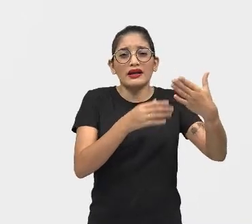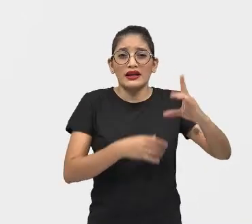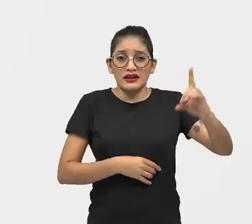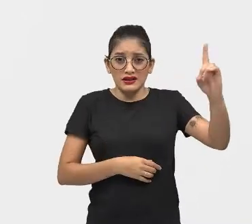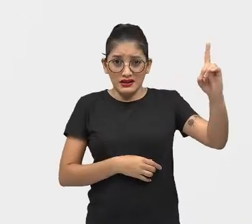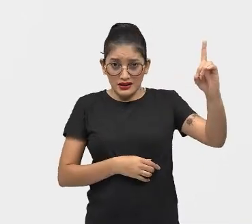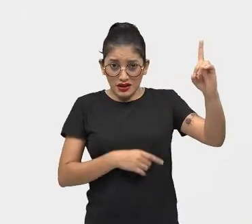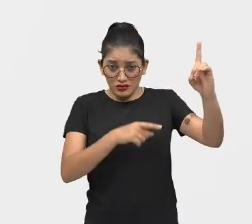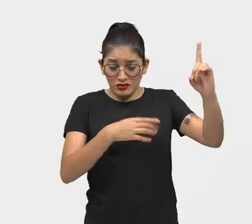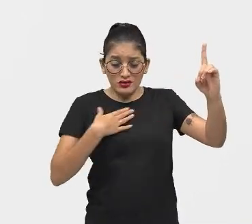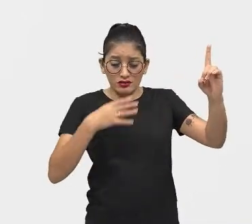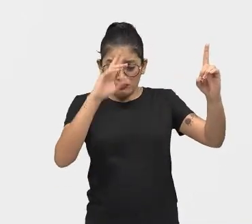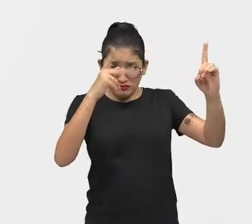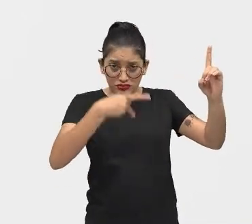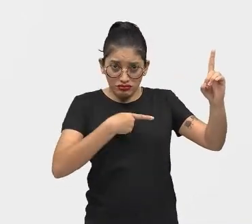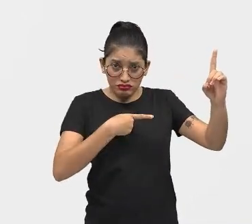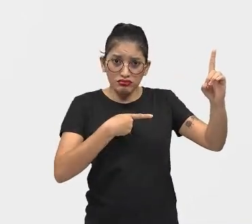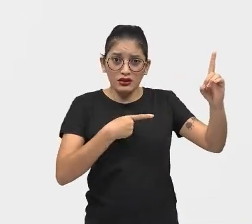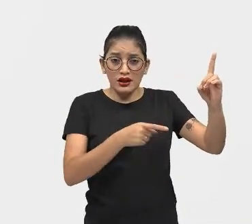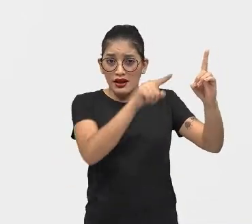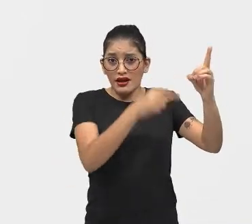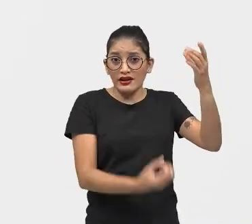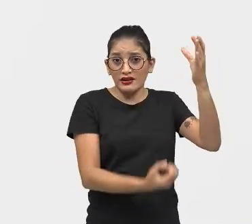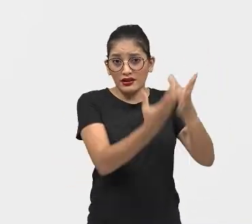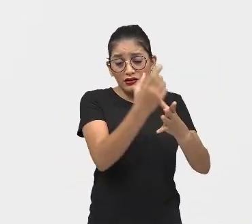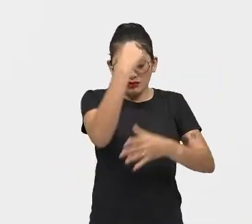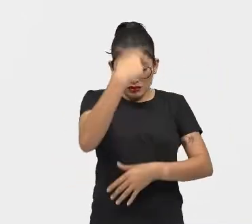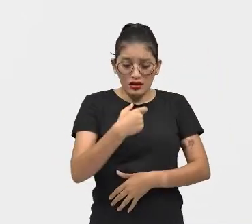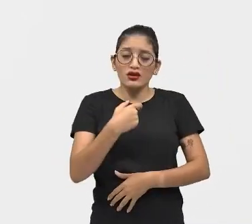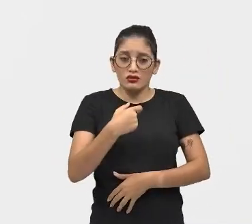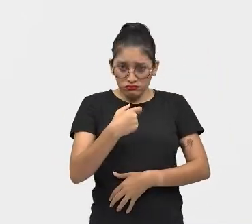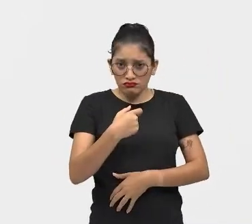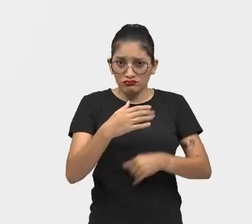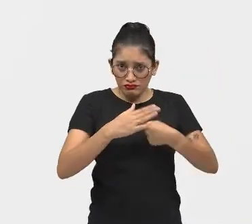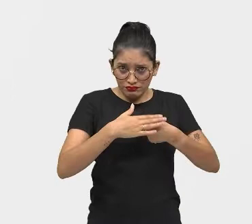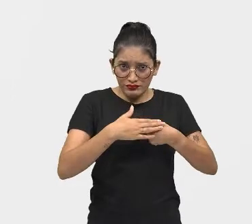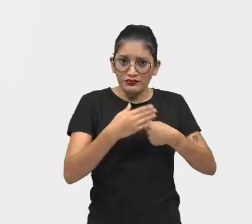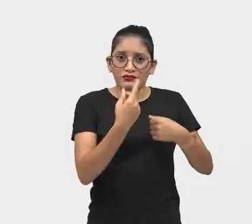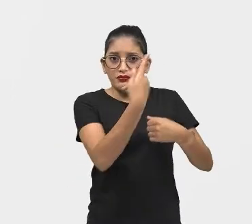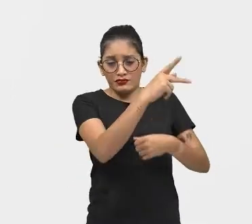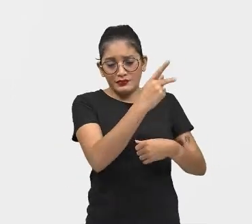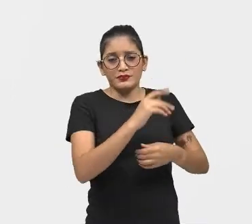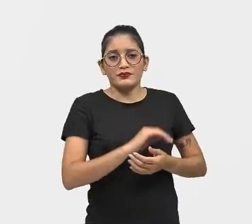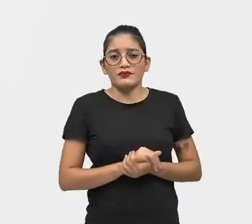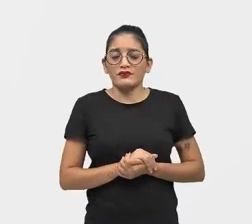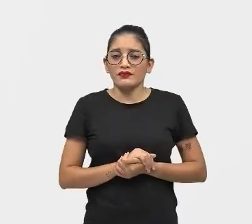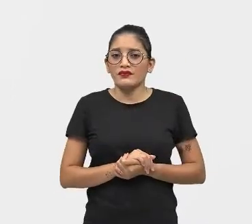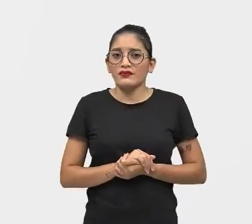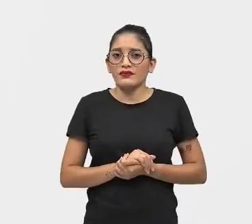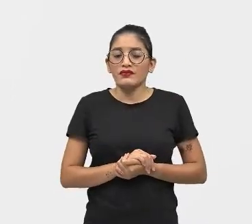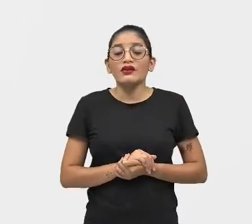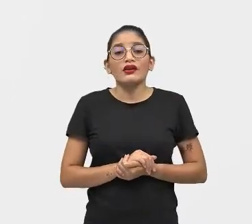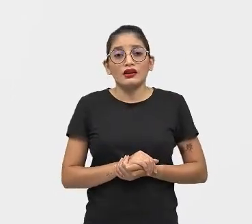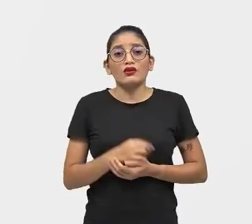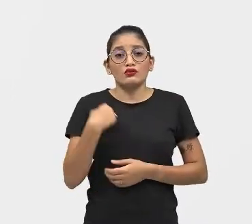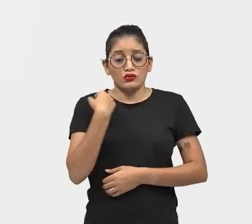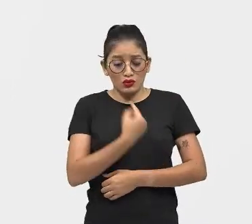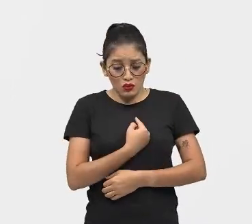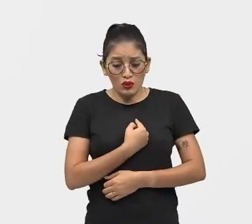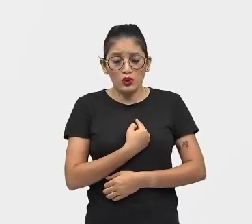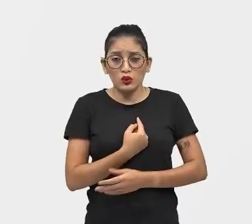entre o Criador e a criatura. Deus está distante de nós, nós o estamos